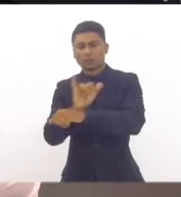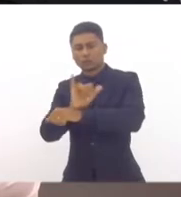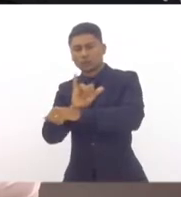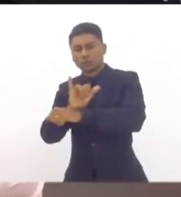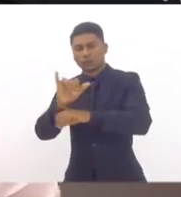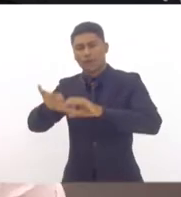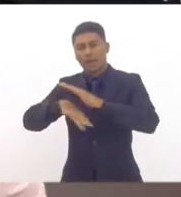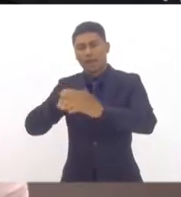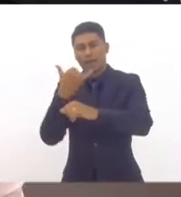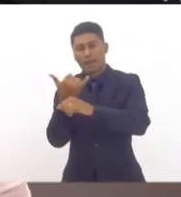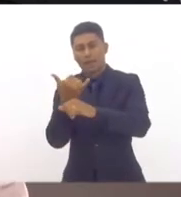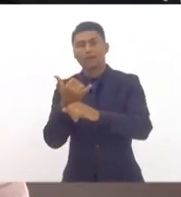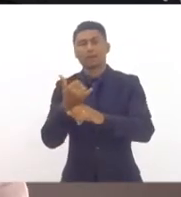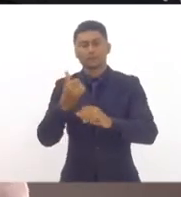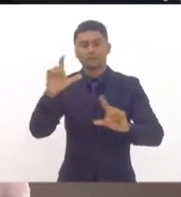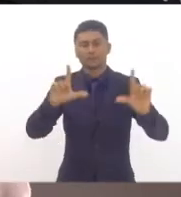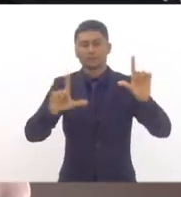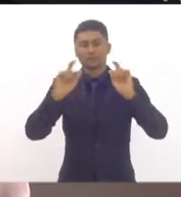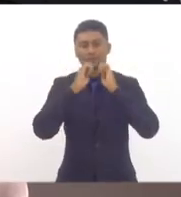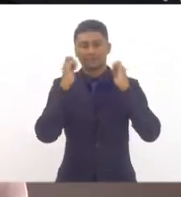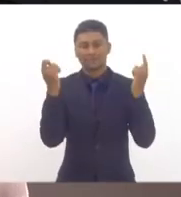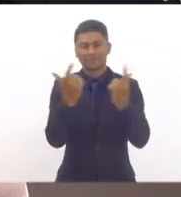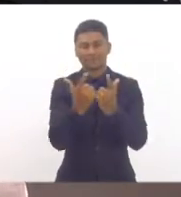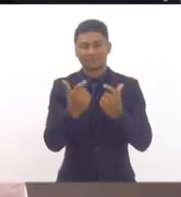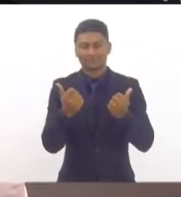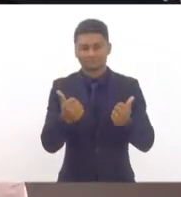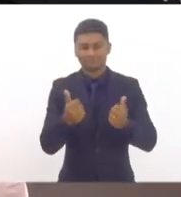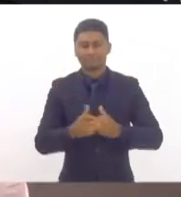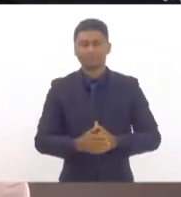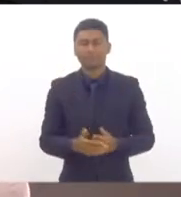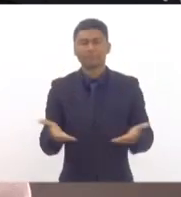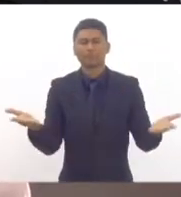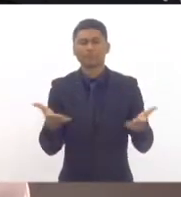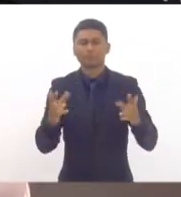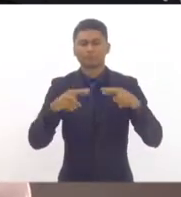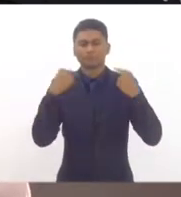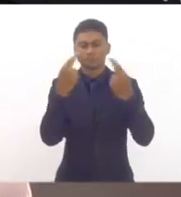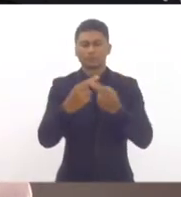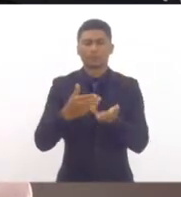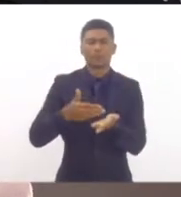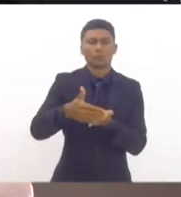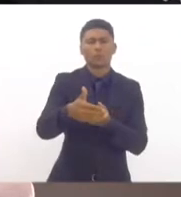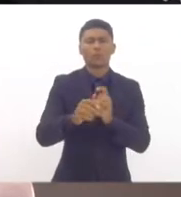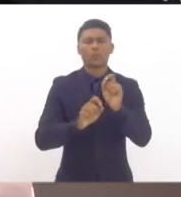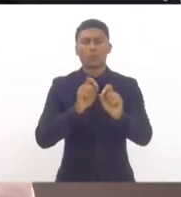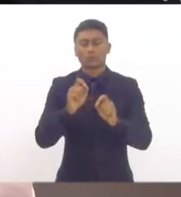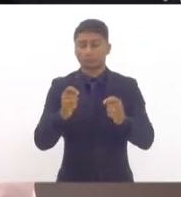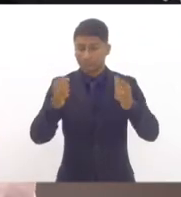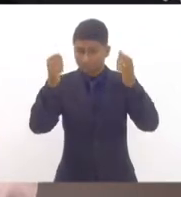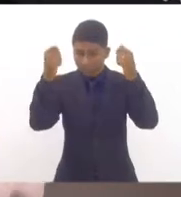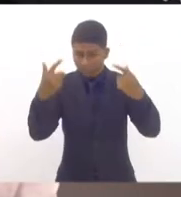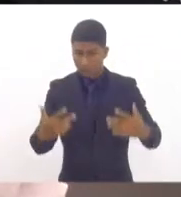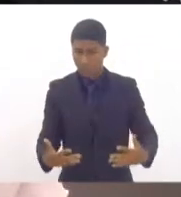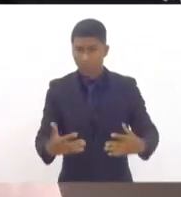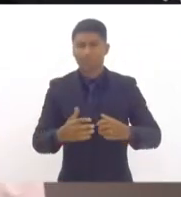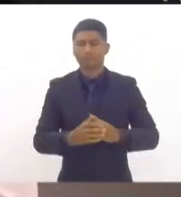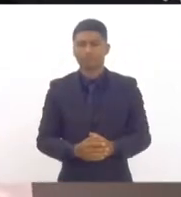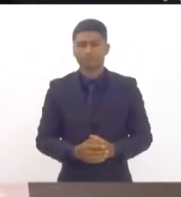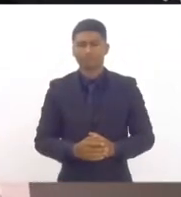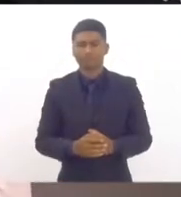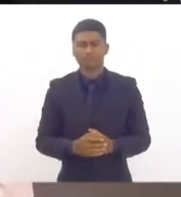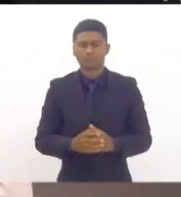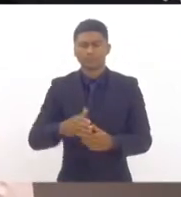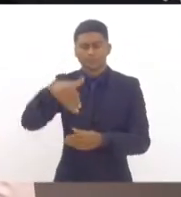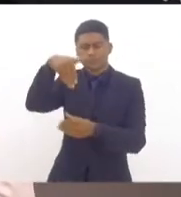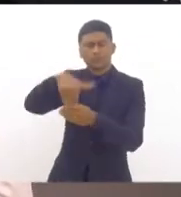YouTube. Bom, eu vou abrir essa reunião explicando como se vai dar o processo da